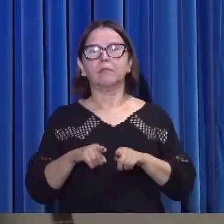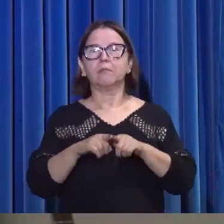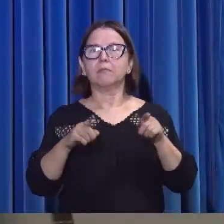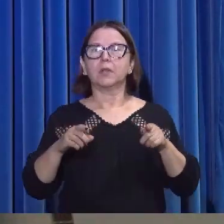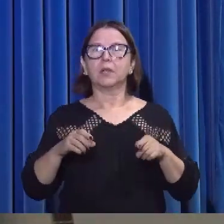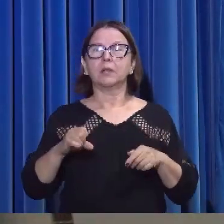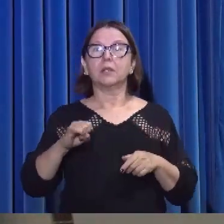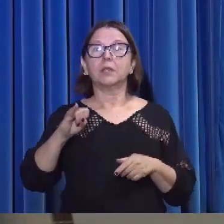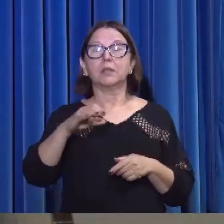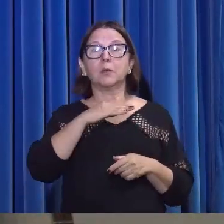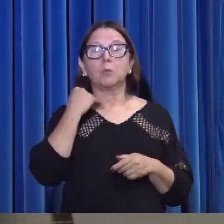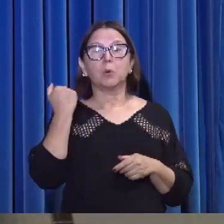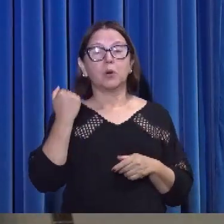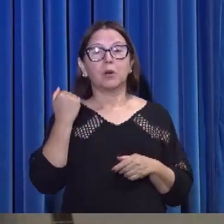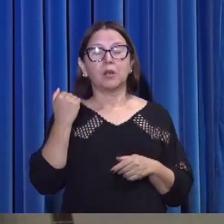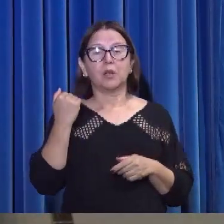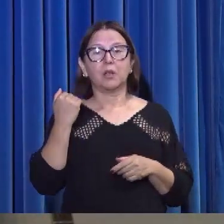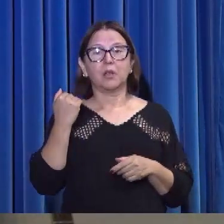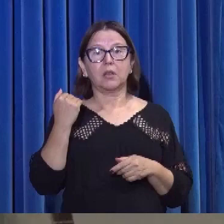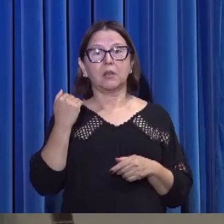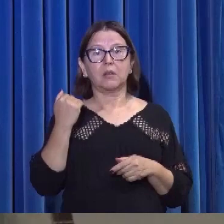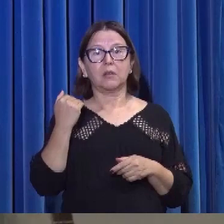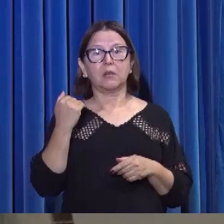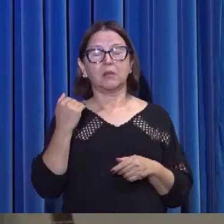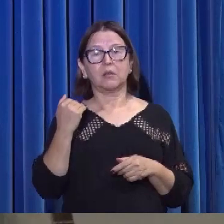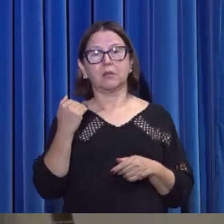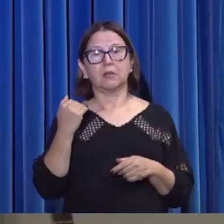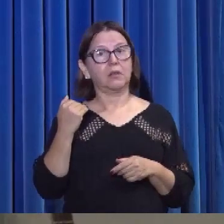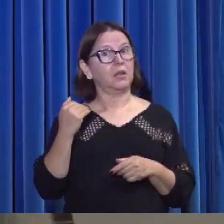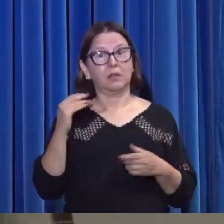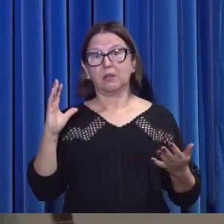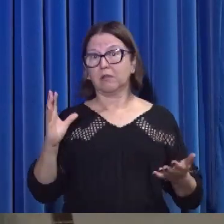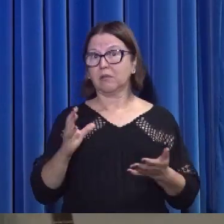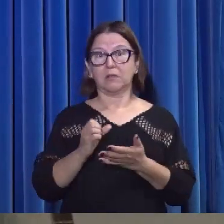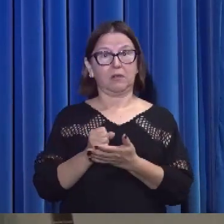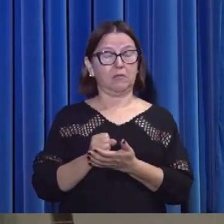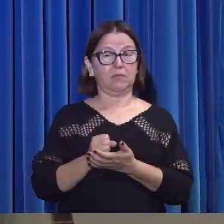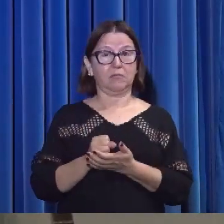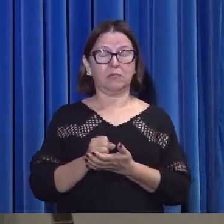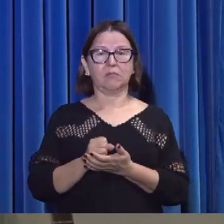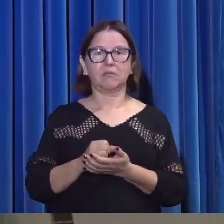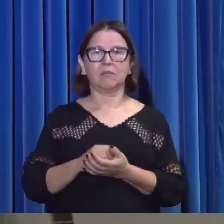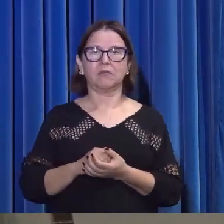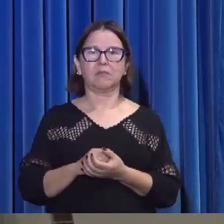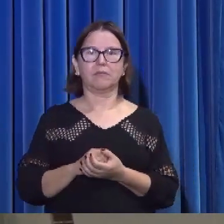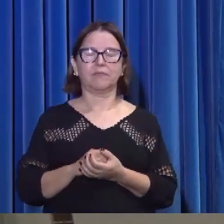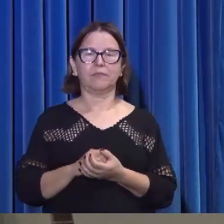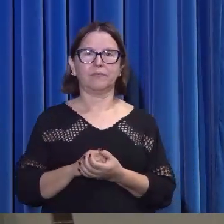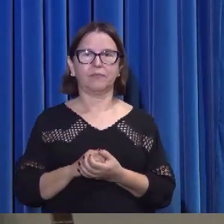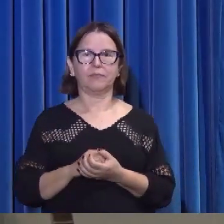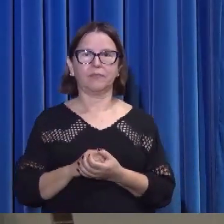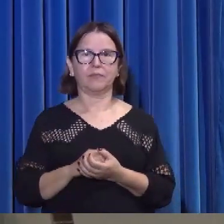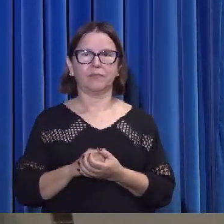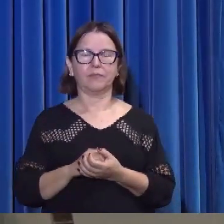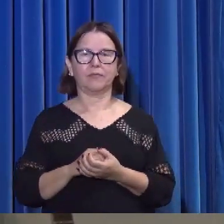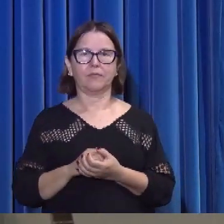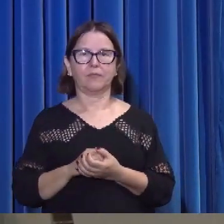às vezes, não estou dizendo que você vai ser culpado disso, mas às vezes ali, a